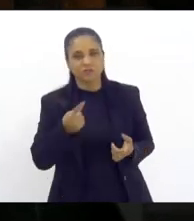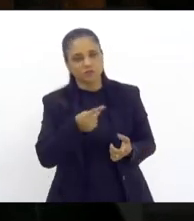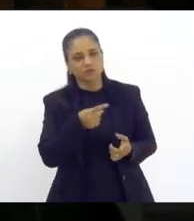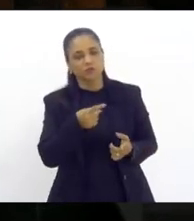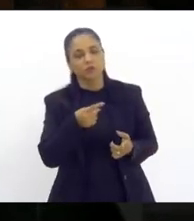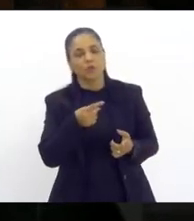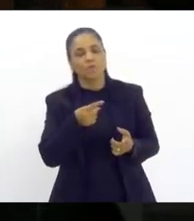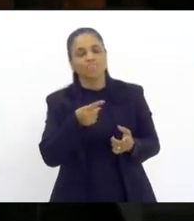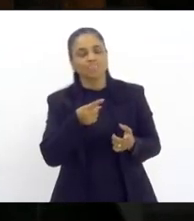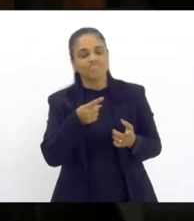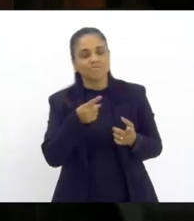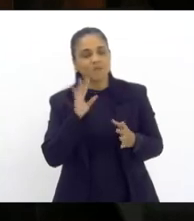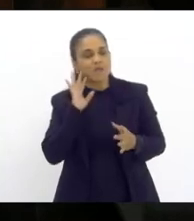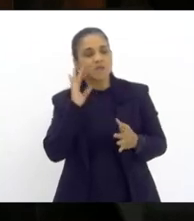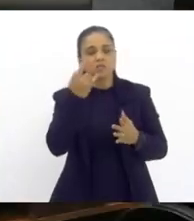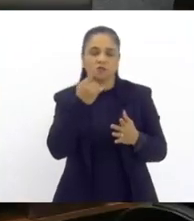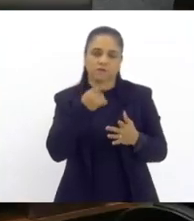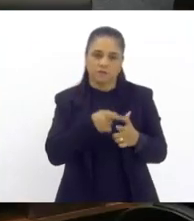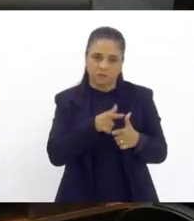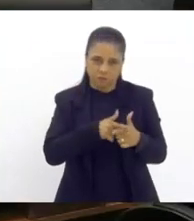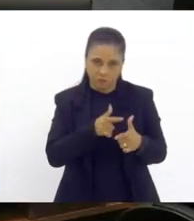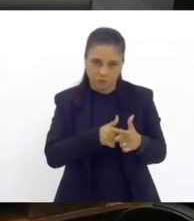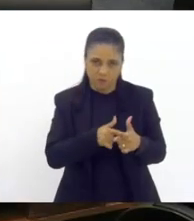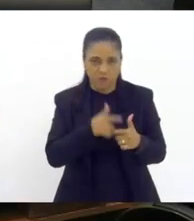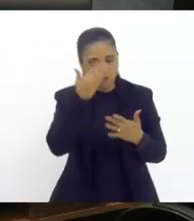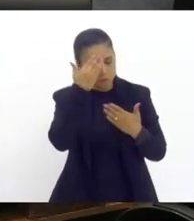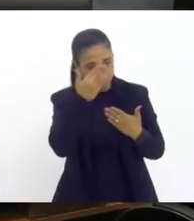equacionasse essa questão. Muito obrigado, senhor presidente.